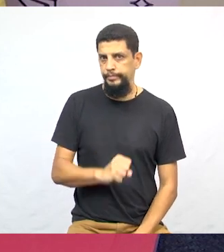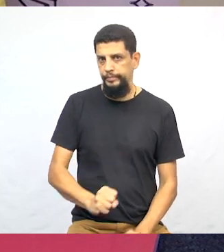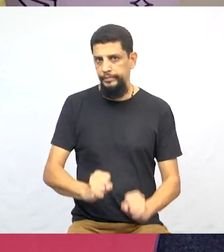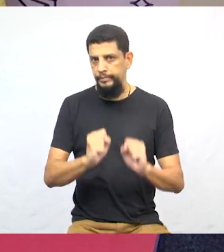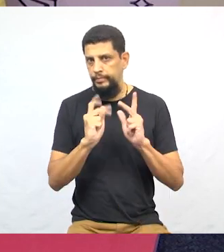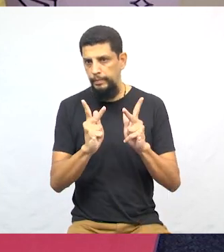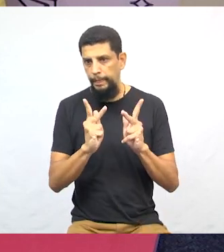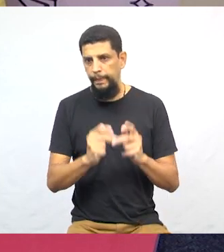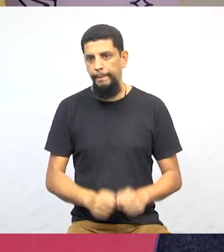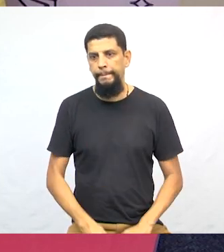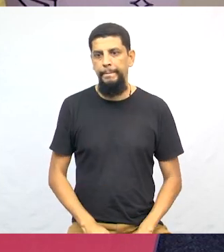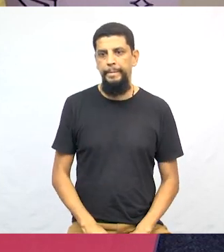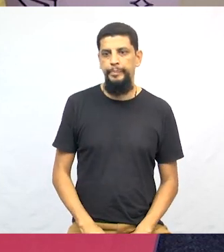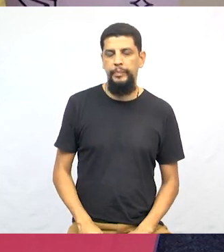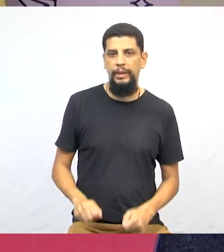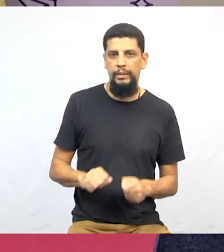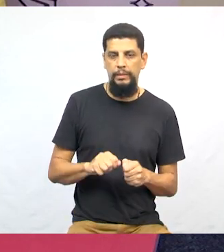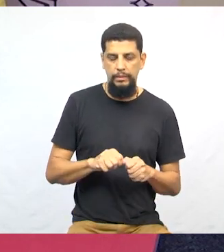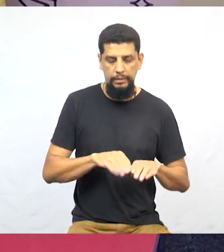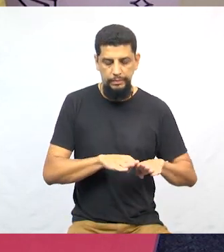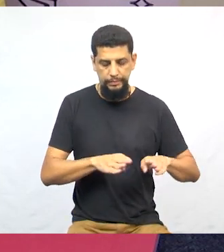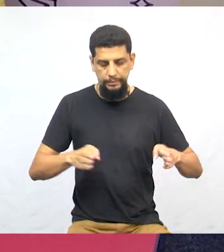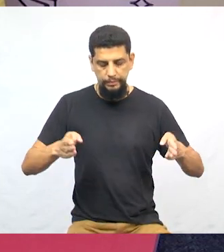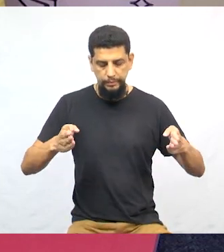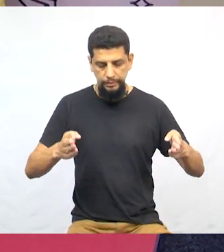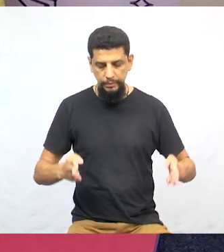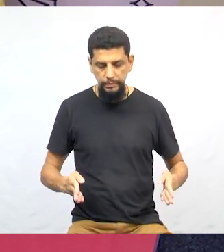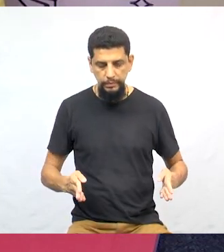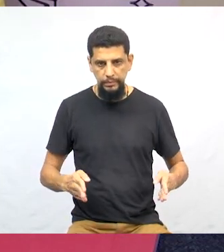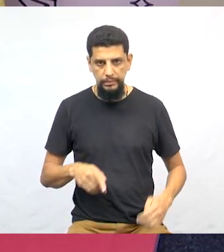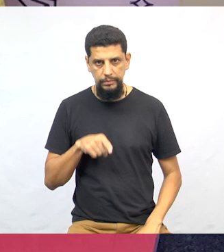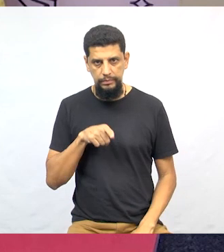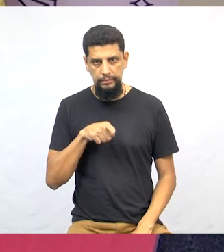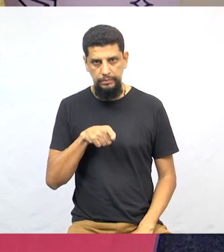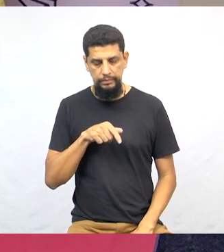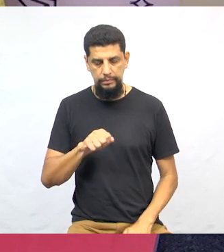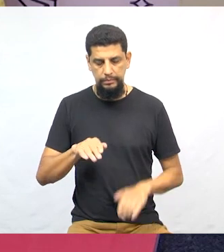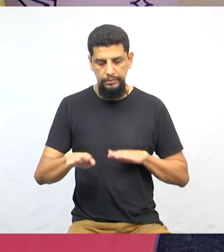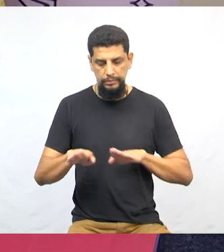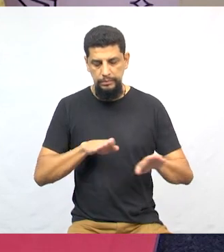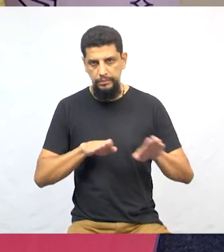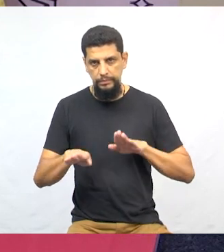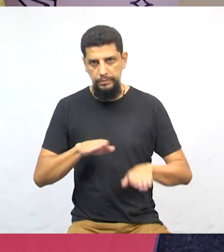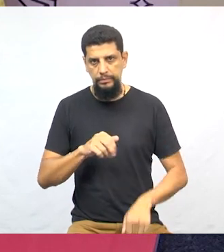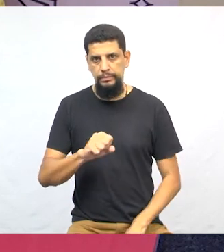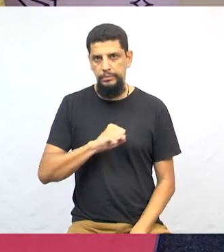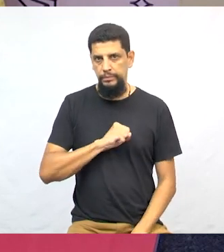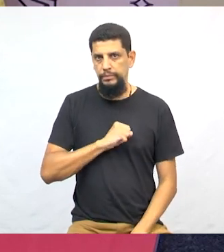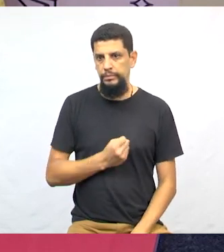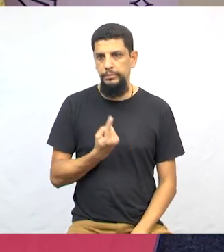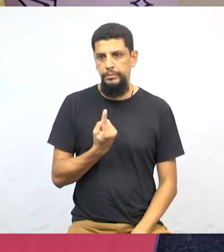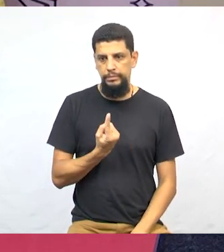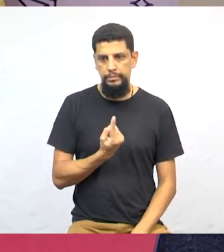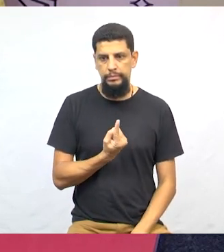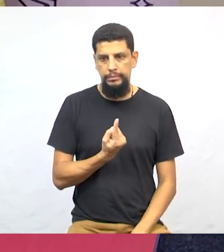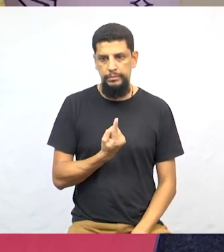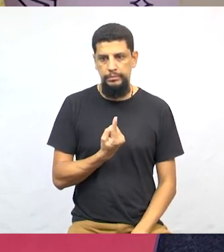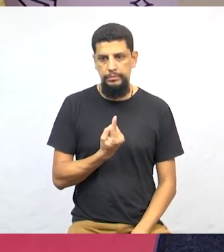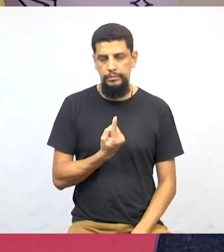Certo? Vamos fazer aqui na nossa mesa esse traçado ali onde está